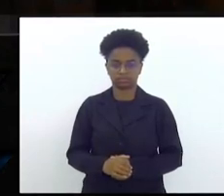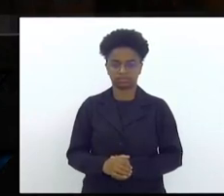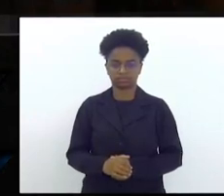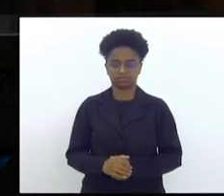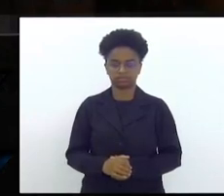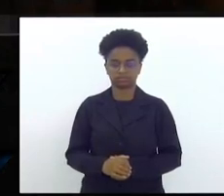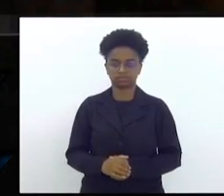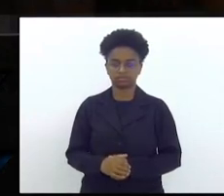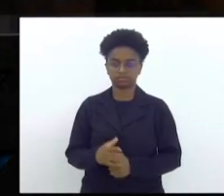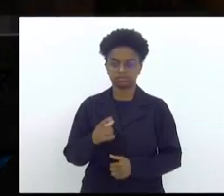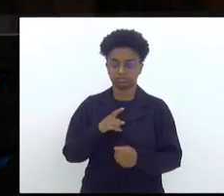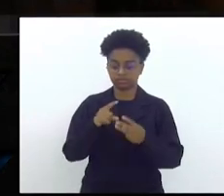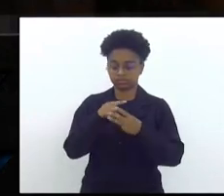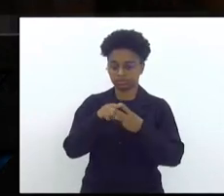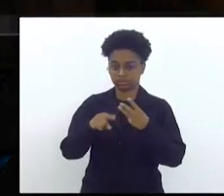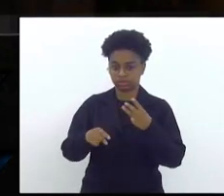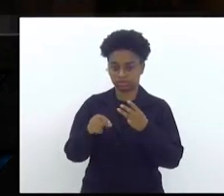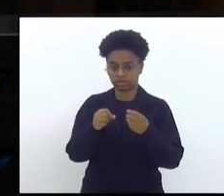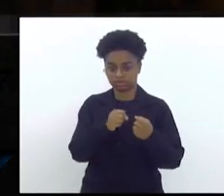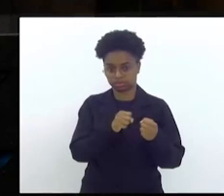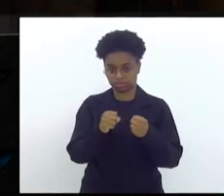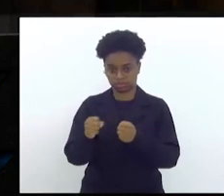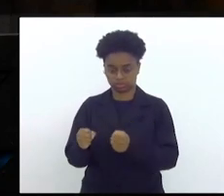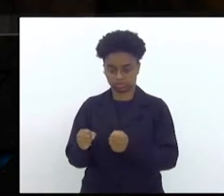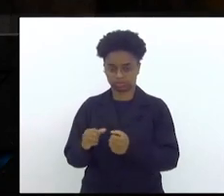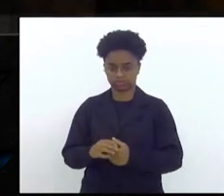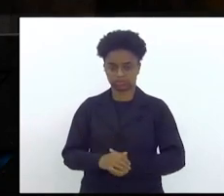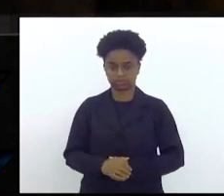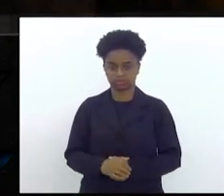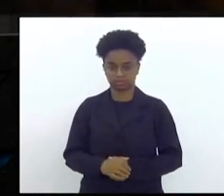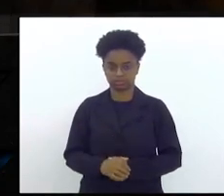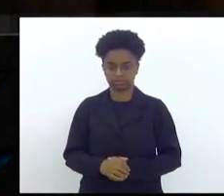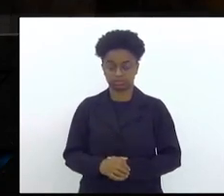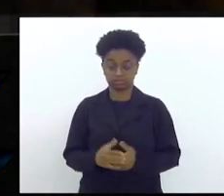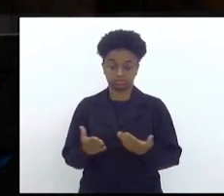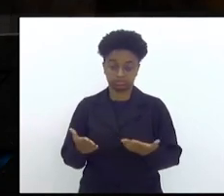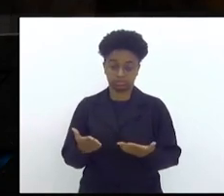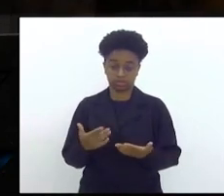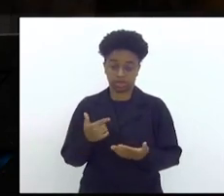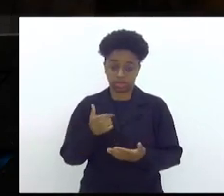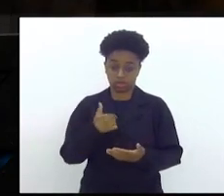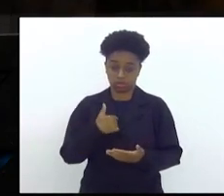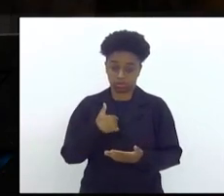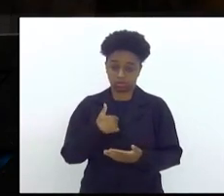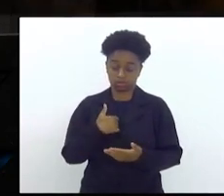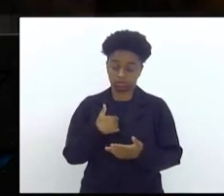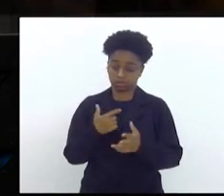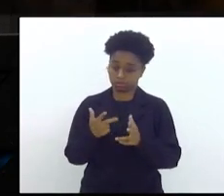três instâncias de poder e no meu entendimento